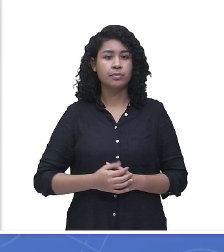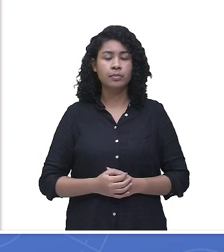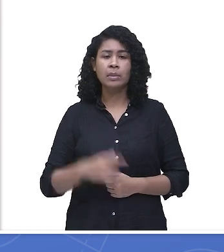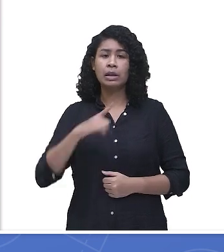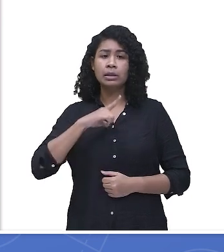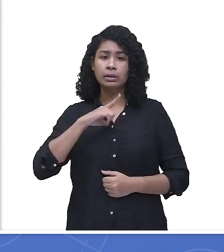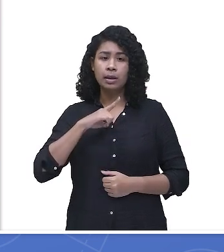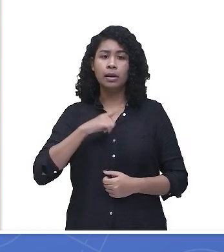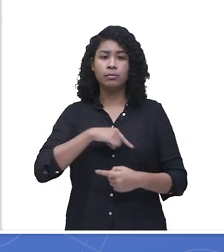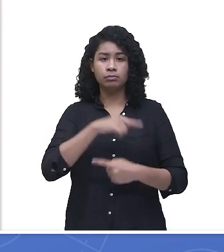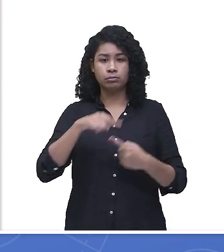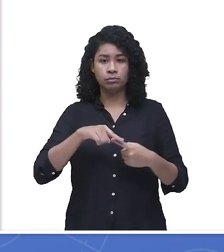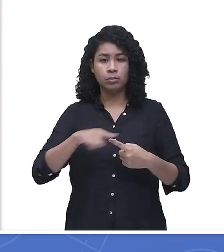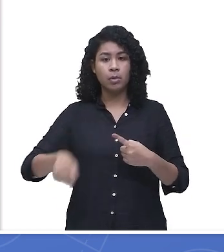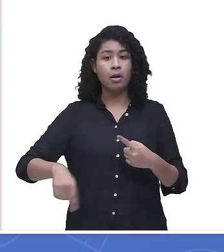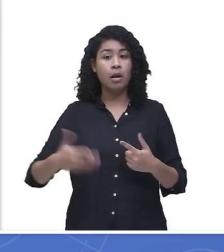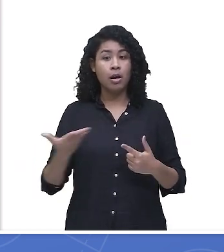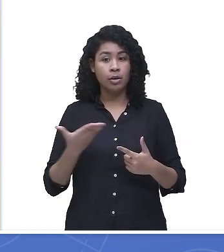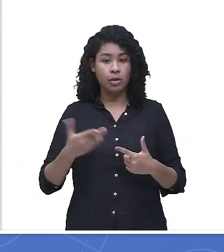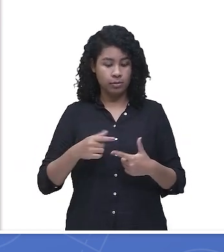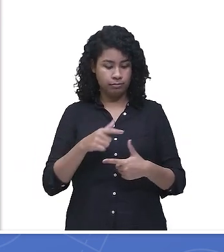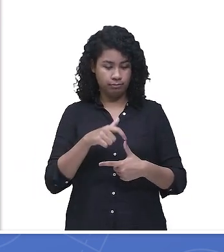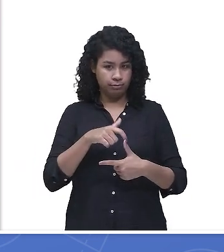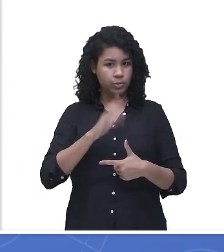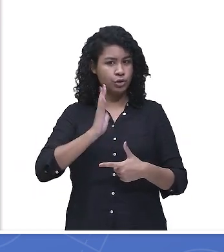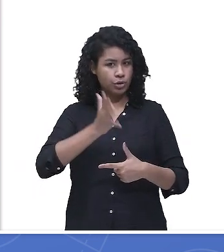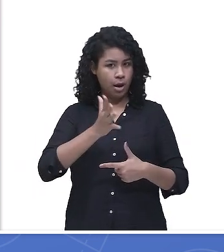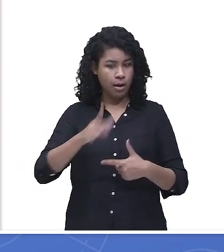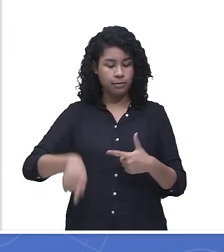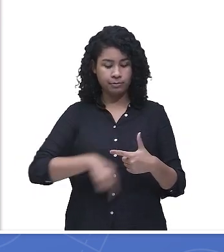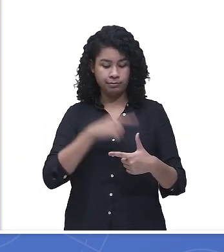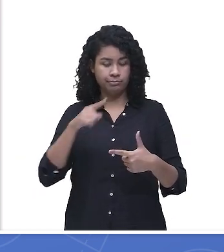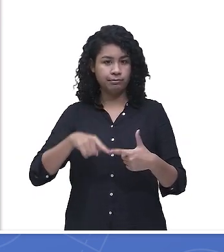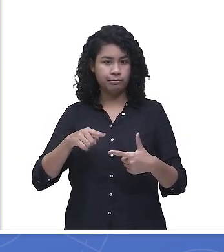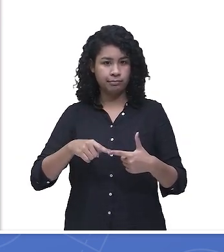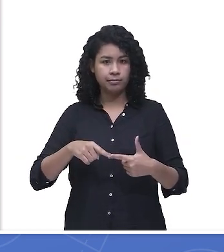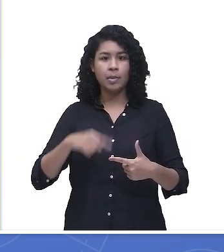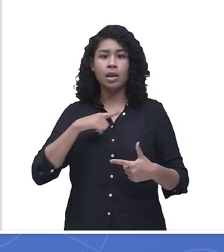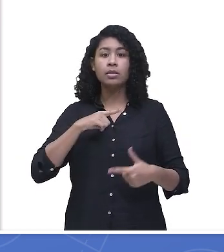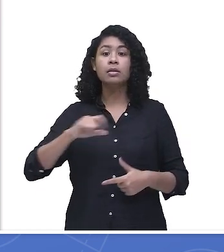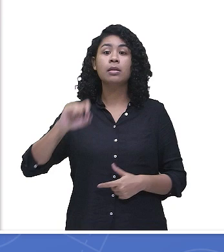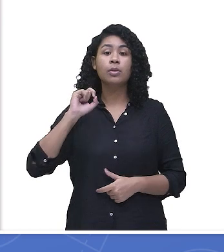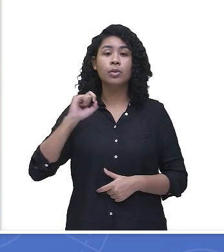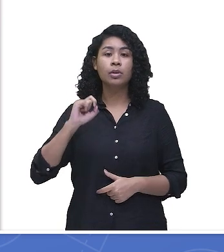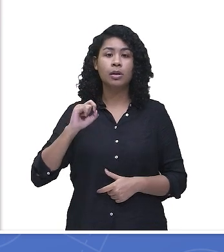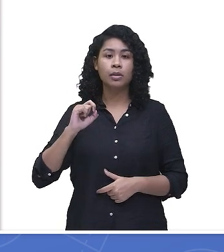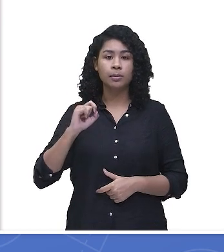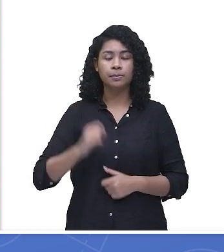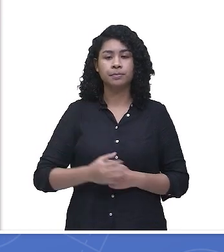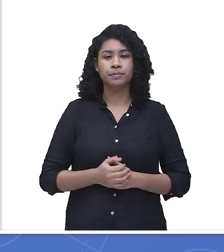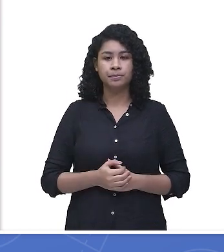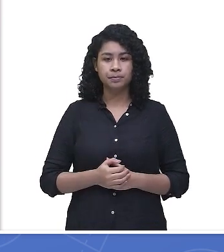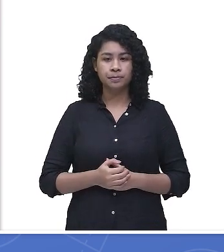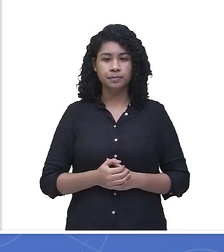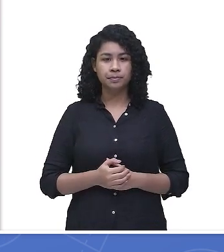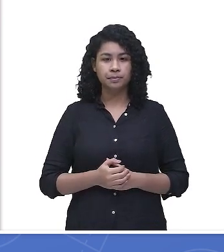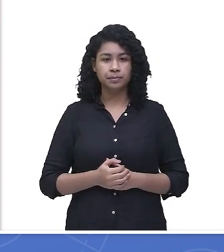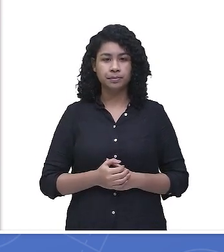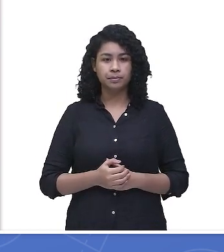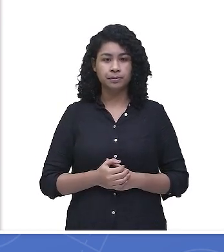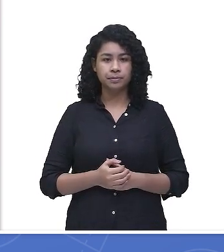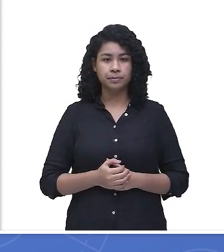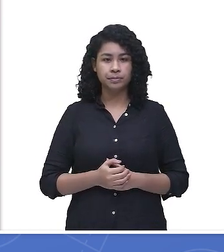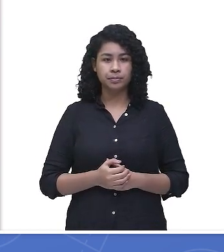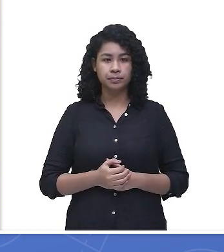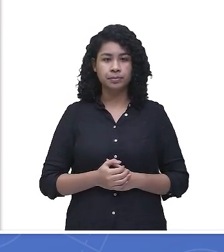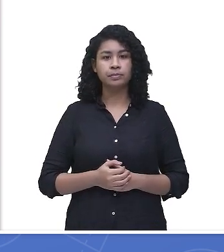dramática, nós vamos ter sucessividade, ou seja, o enredo é desenvolvido de maneira sequencial, ou seja, nós vamos ter